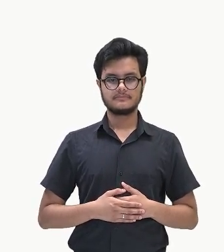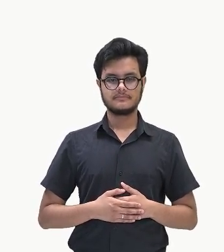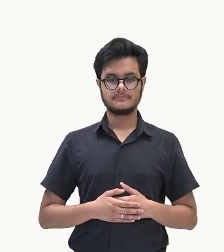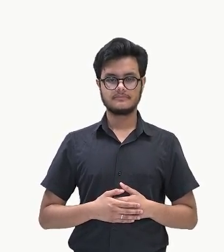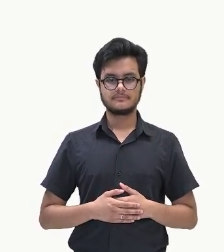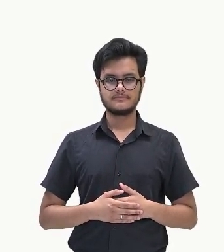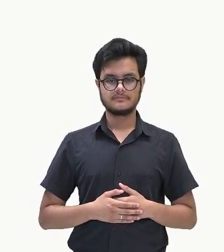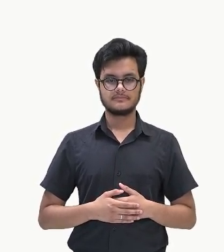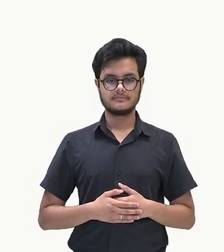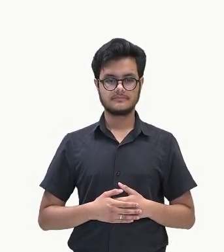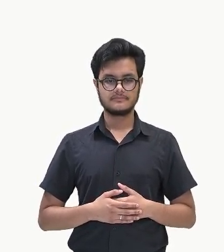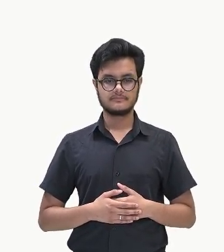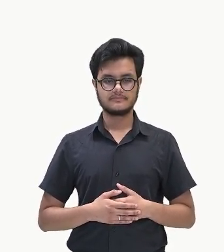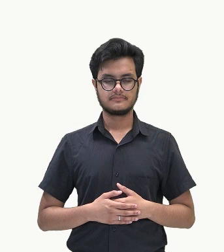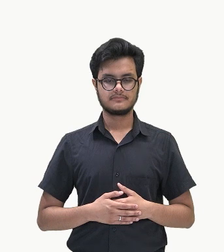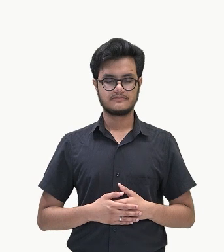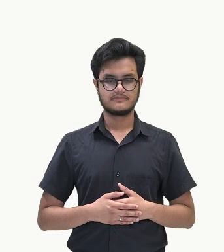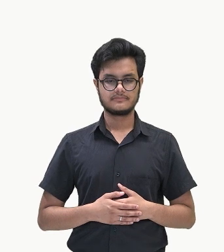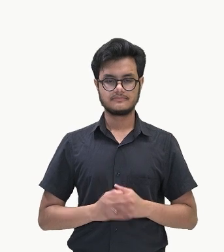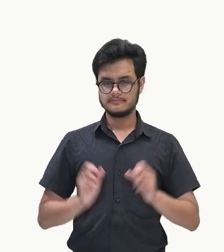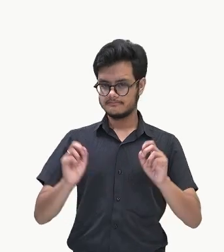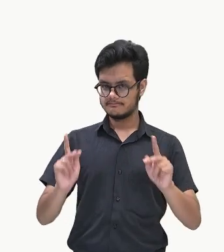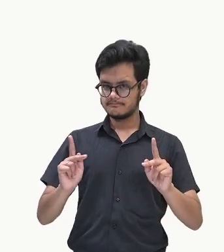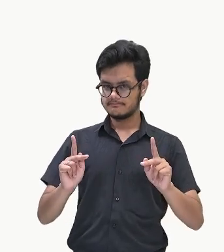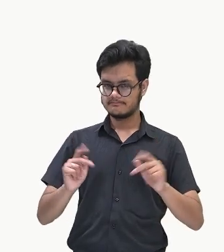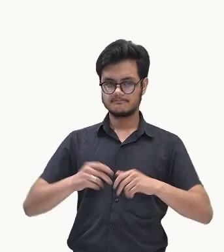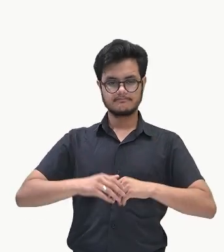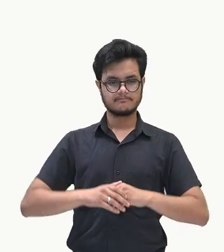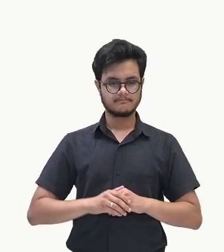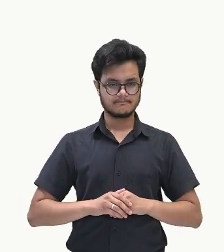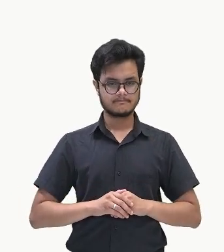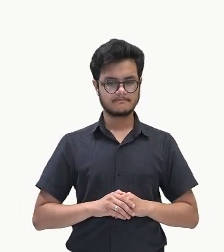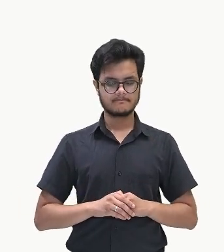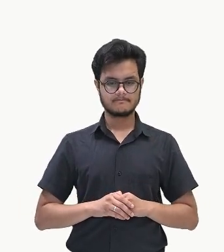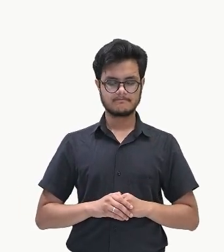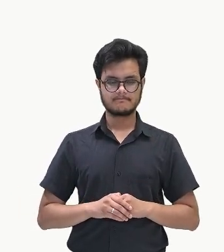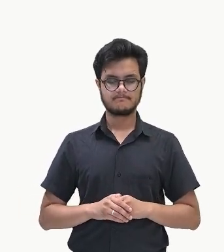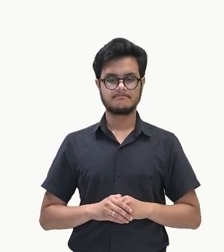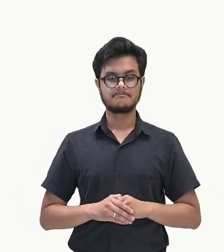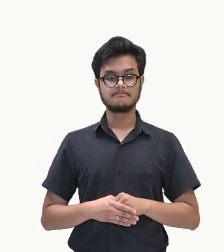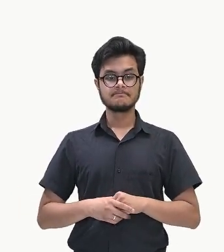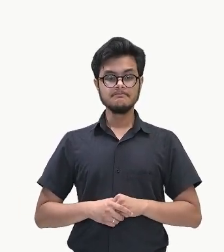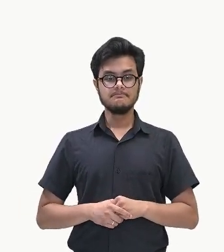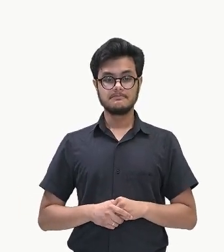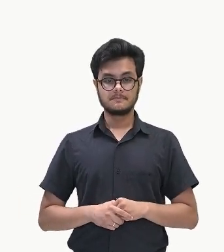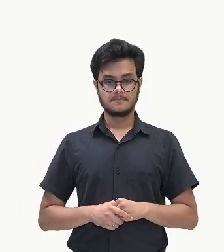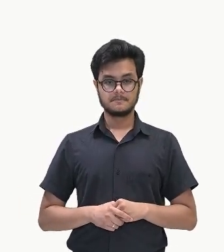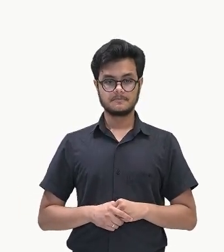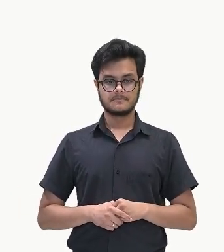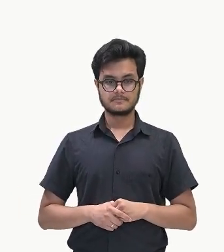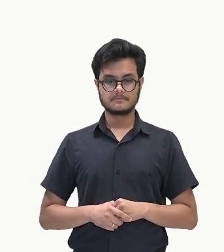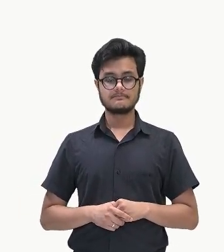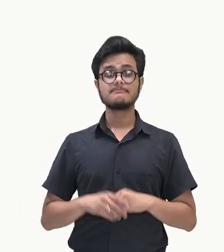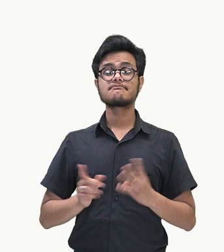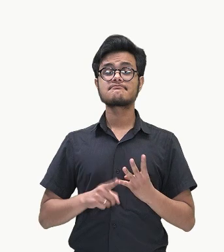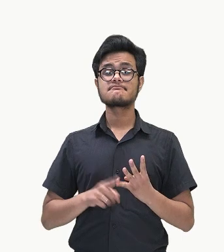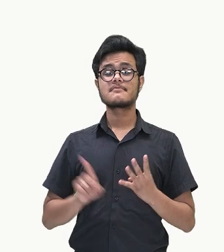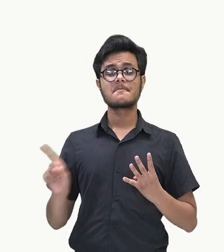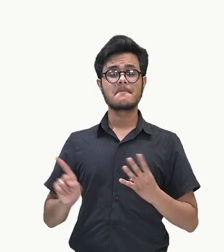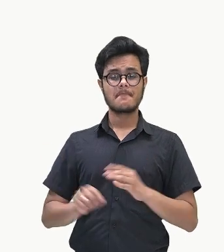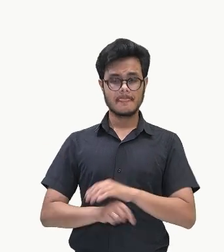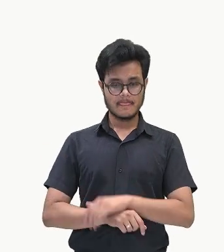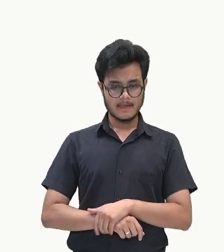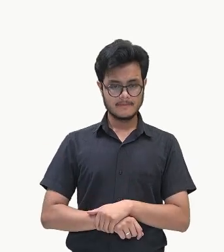8. Tudo ok até aí? Agora aqui para o próximo, observe que agora os índices